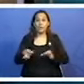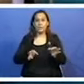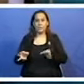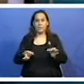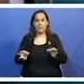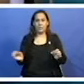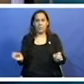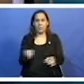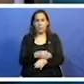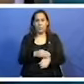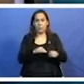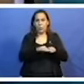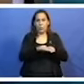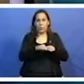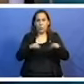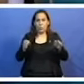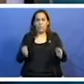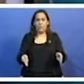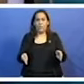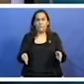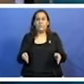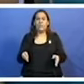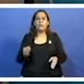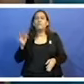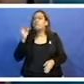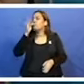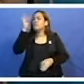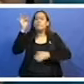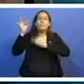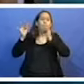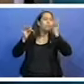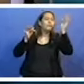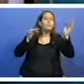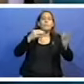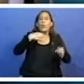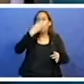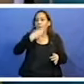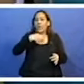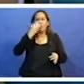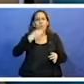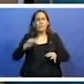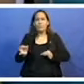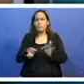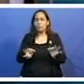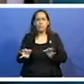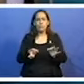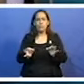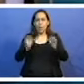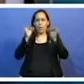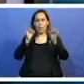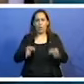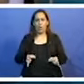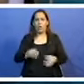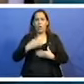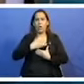A mesa toda arrumada. Tinha flores, muitas frutas, mas que festa organizada. A